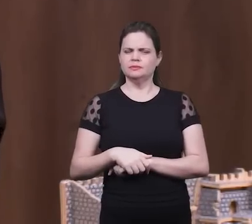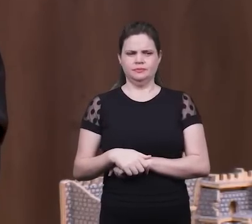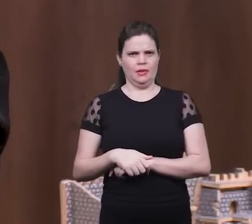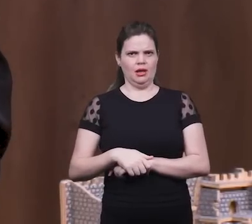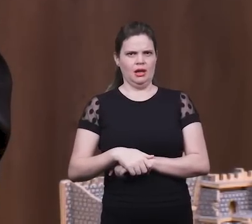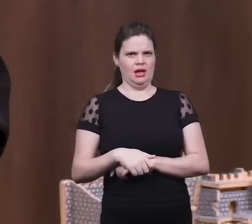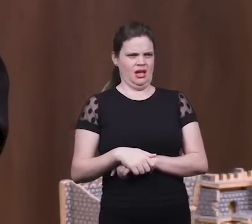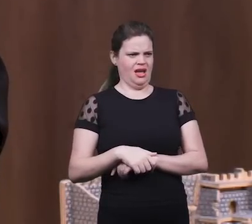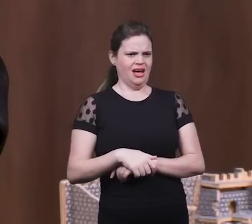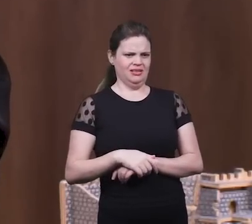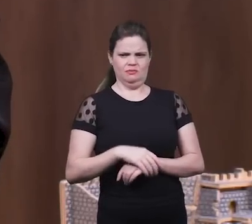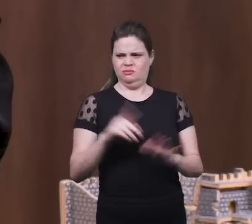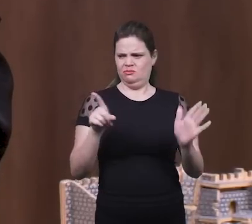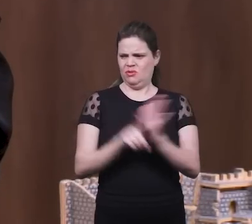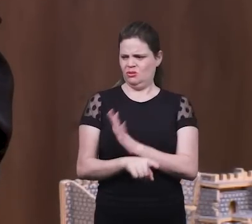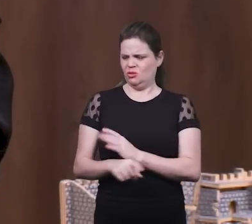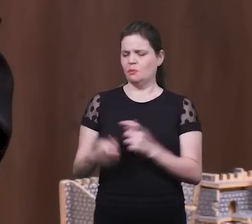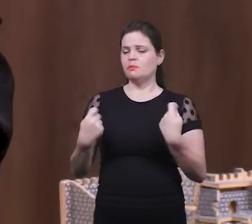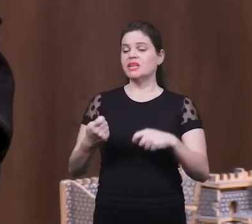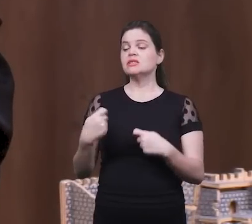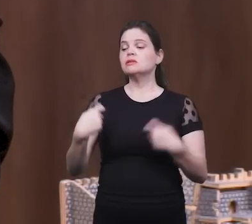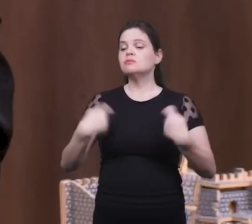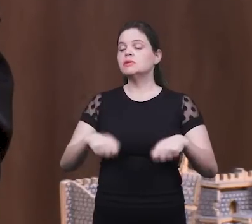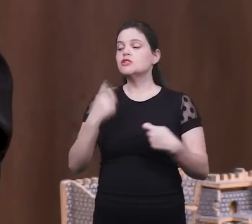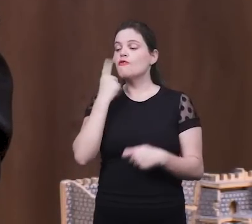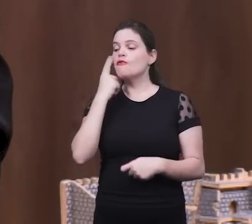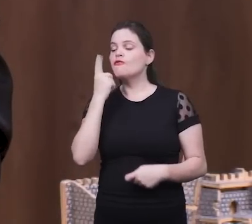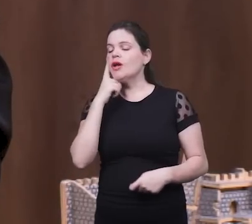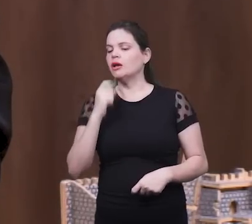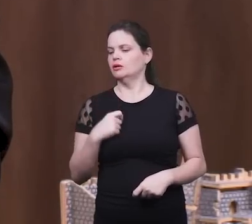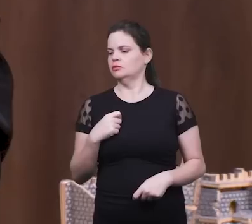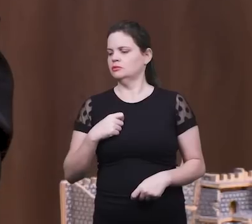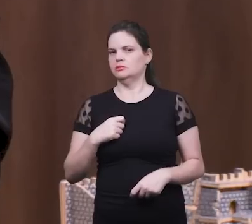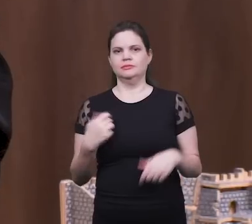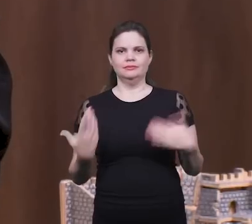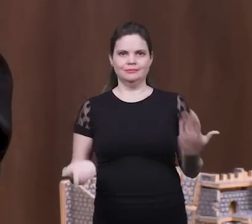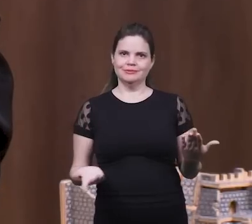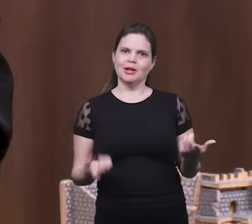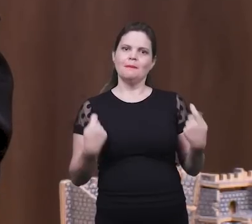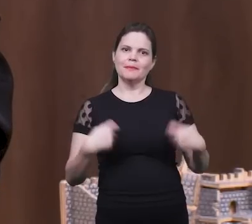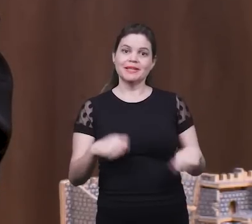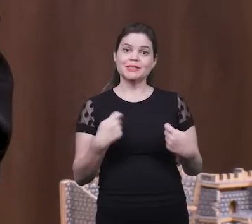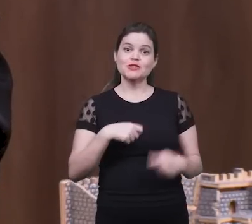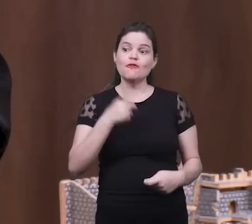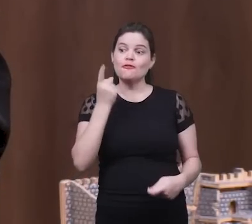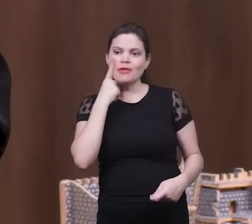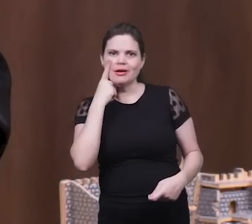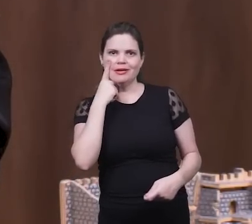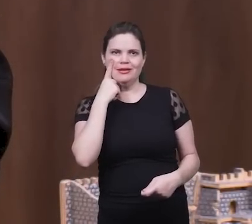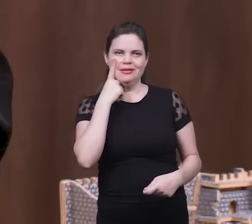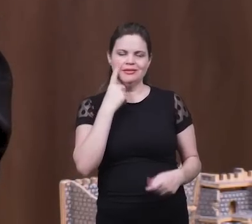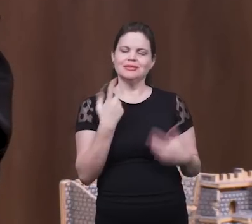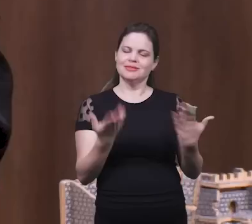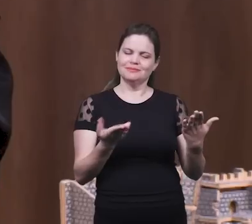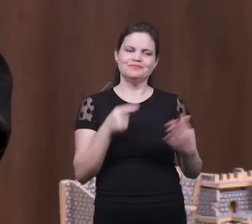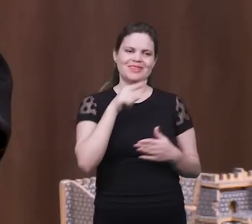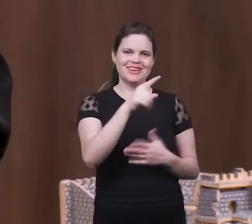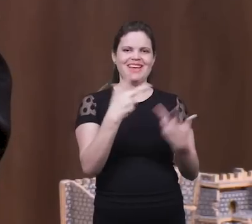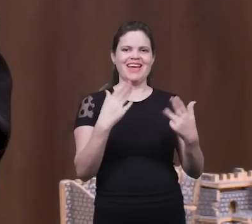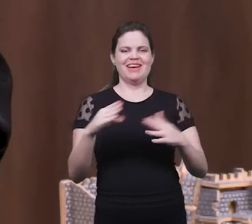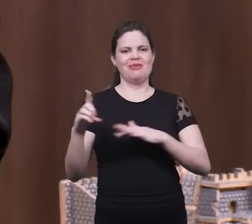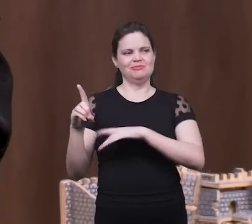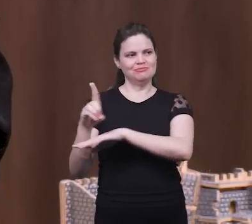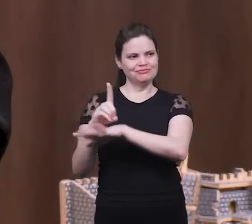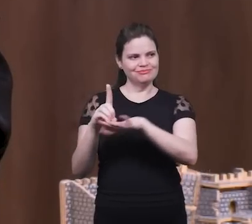quê? Então, o tanque de Betesda que aqui está, ele mostra o seguinte, um tanque que foi